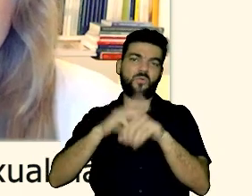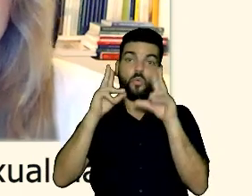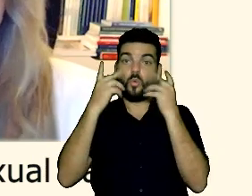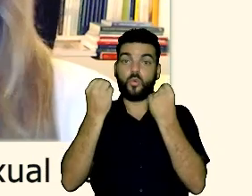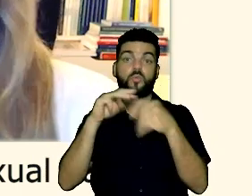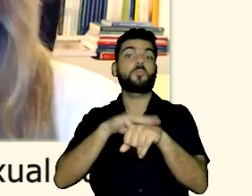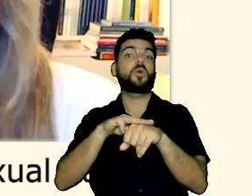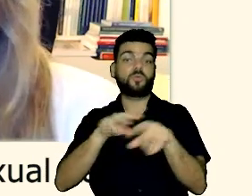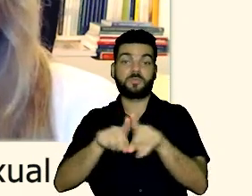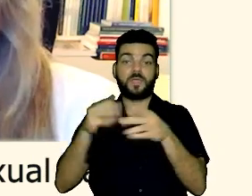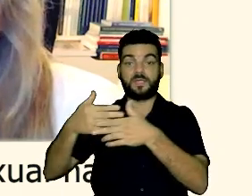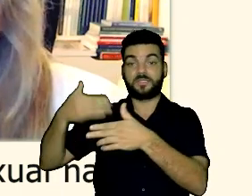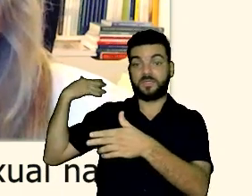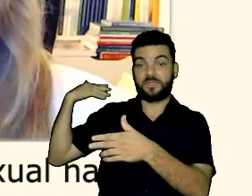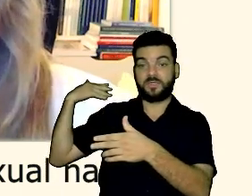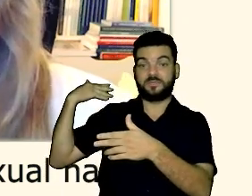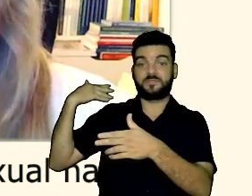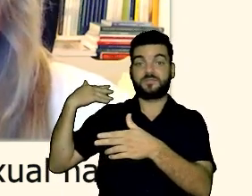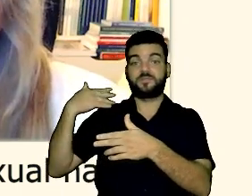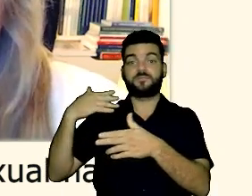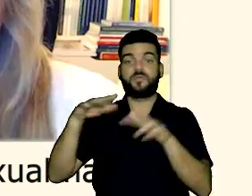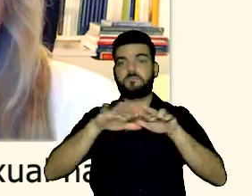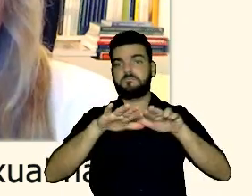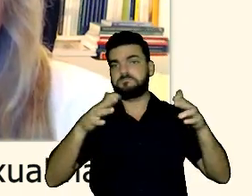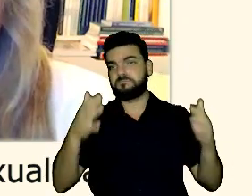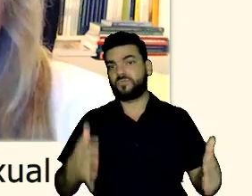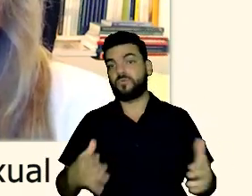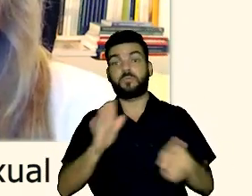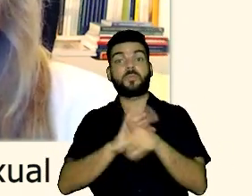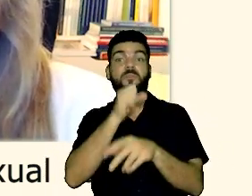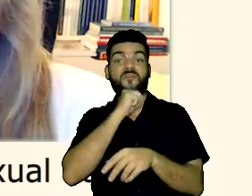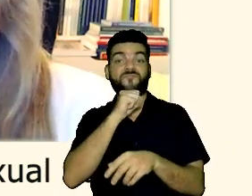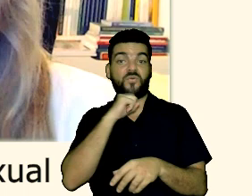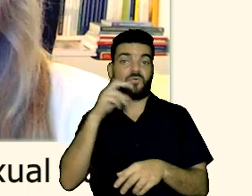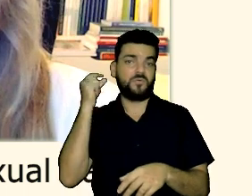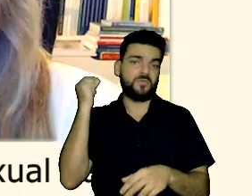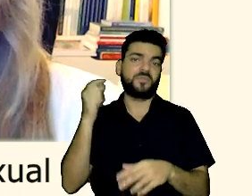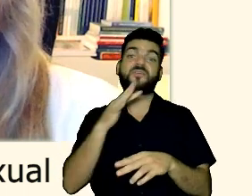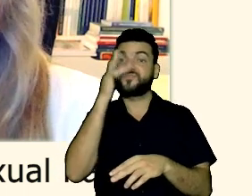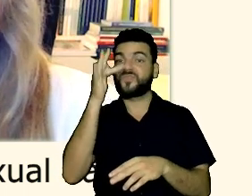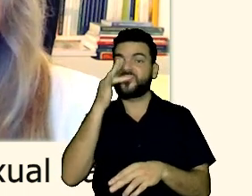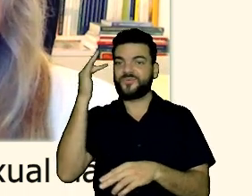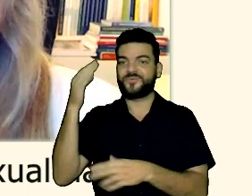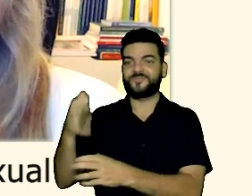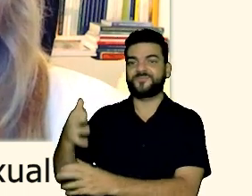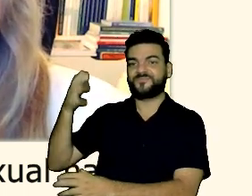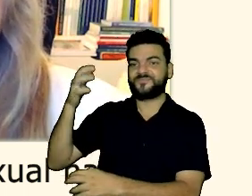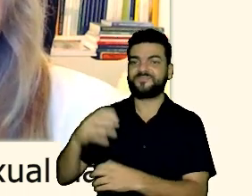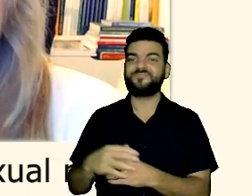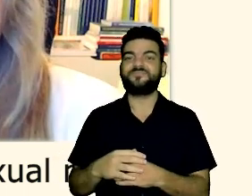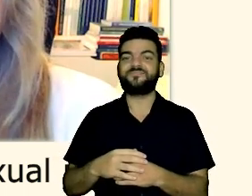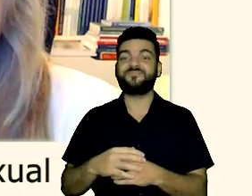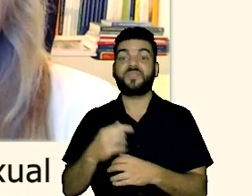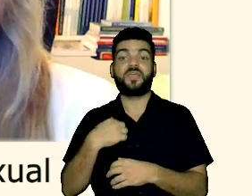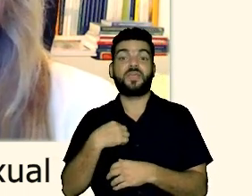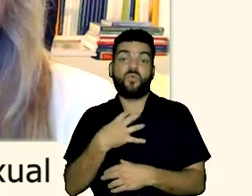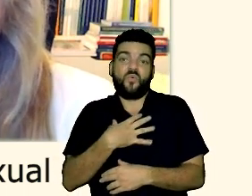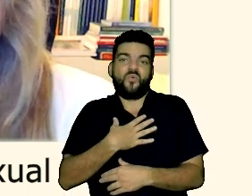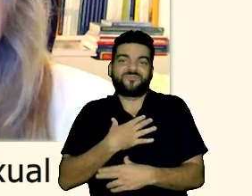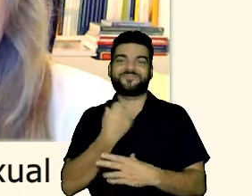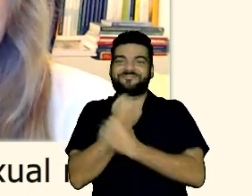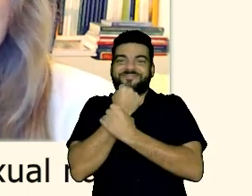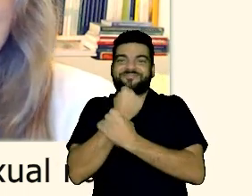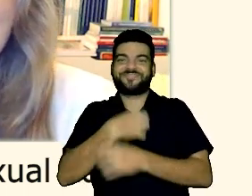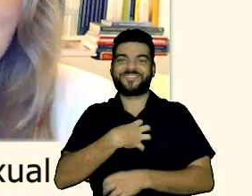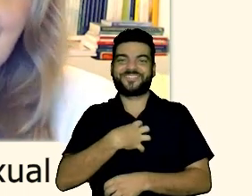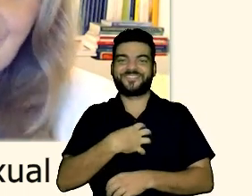castanha claro, olhos castanhos. Atrás de mim, eu tenho um móvel antigo que era da minha avó, com algumas flores,